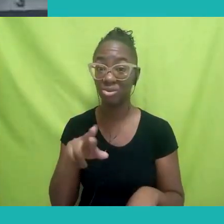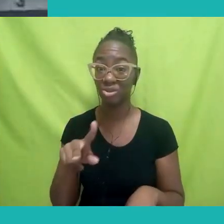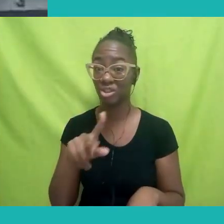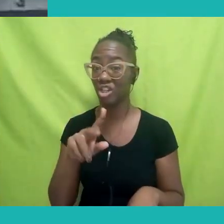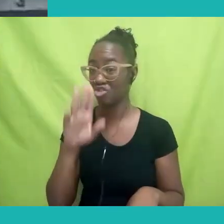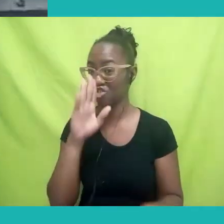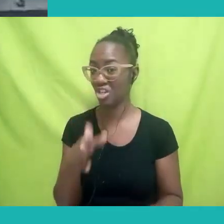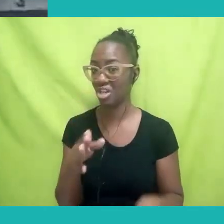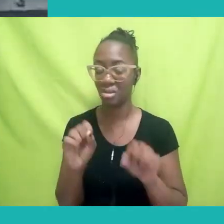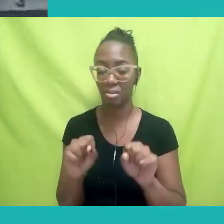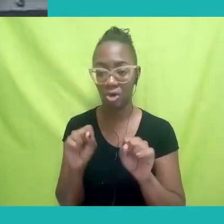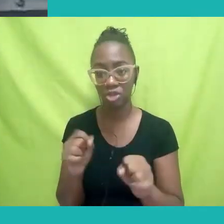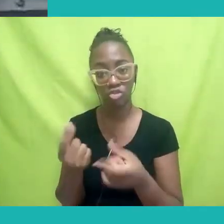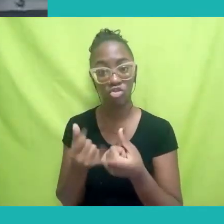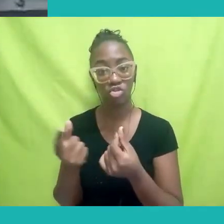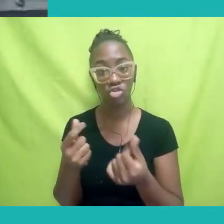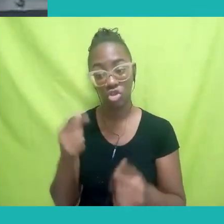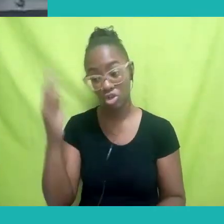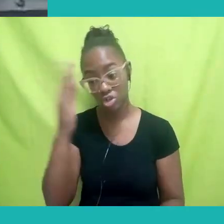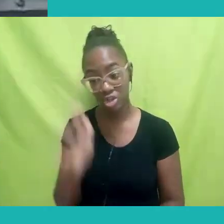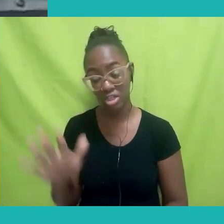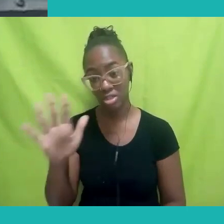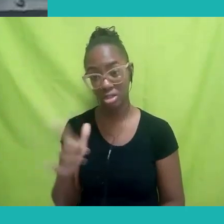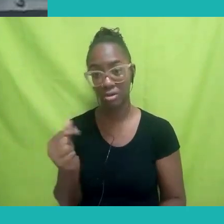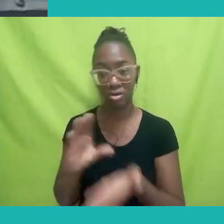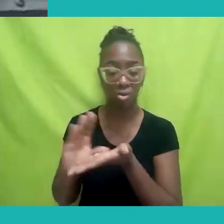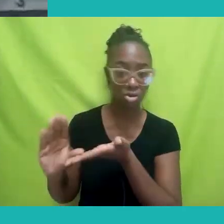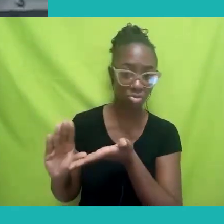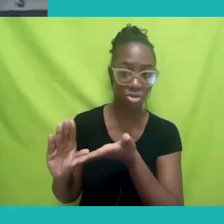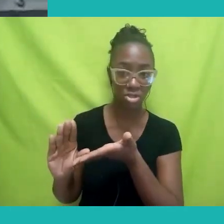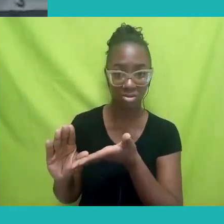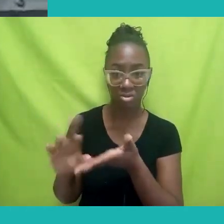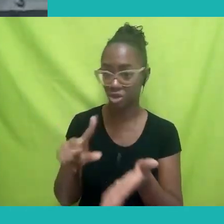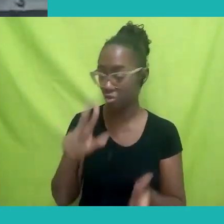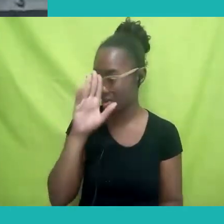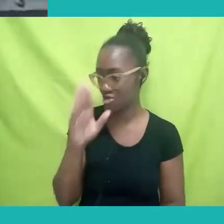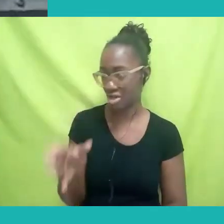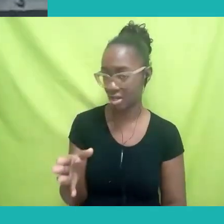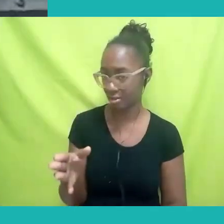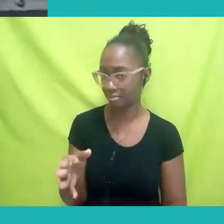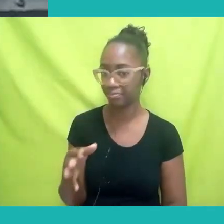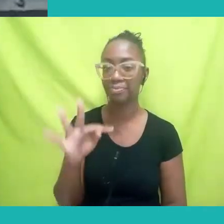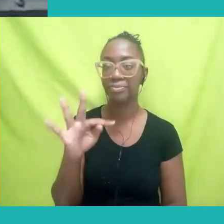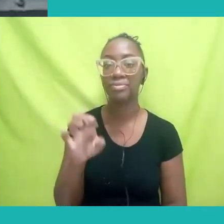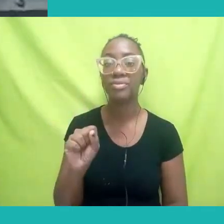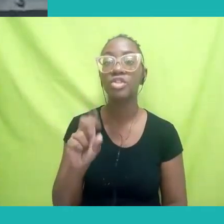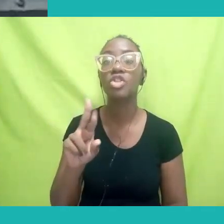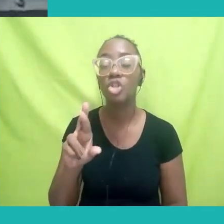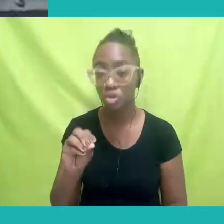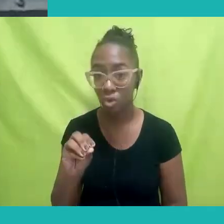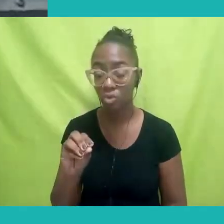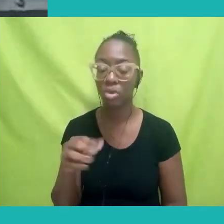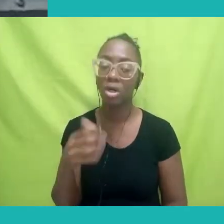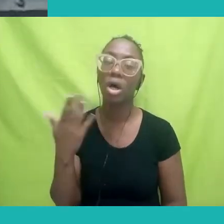Tesouro Nacional. Essa contribuição indireta via Tesouro, segundo esse entendimento, não desnaturaria